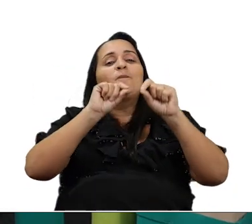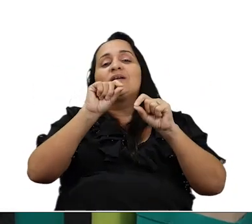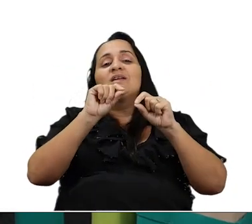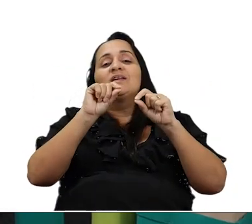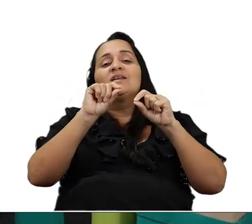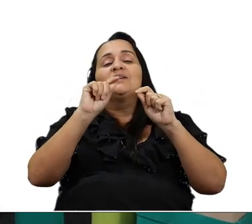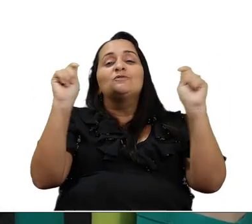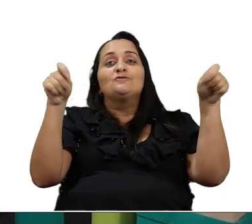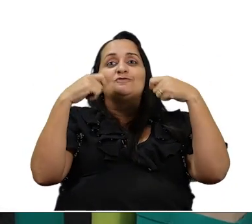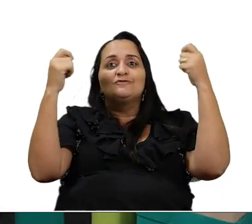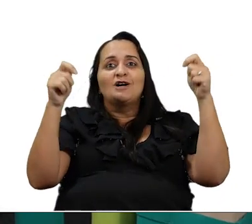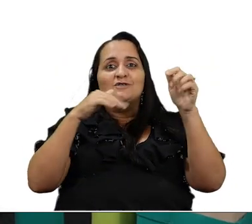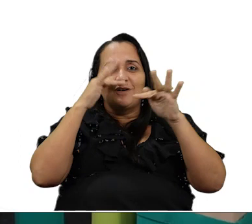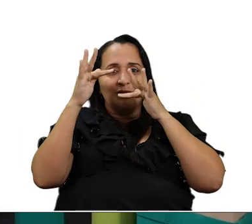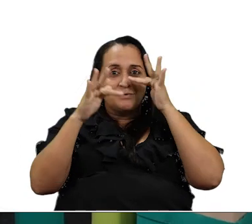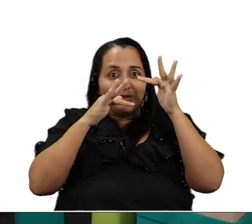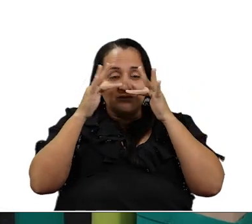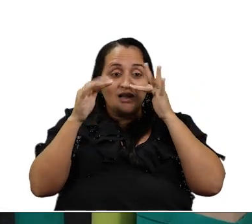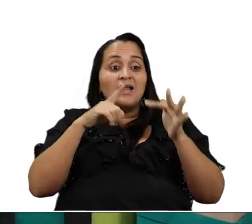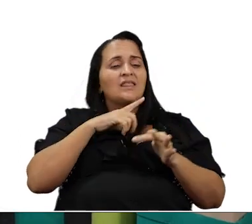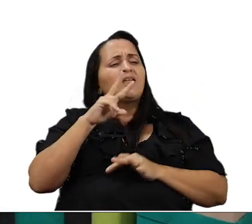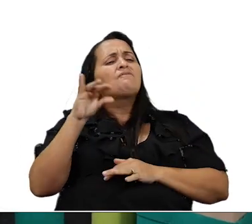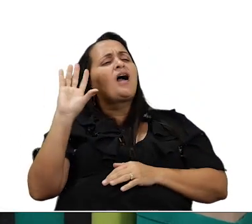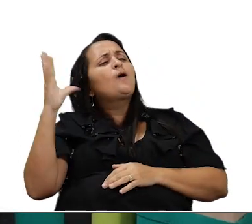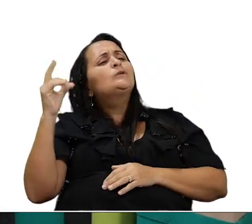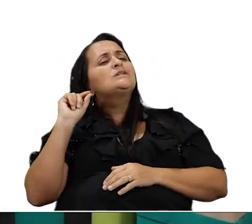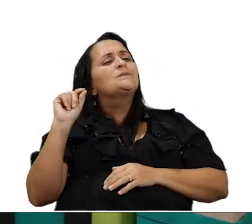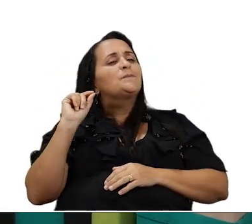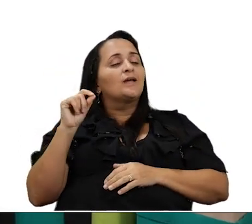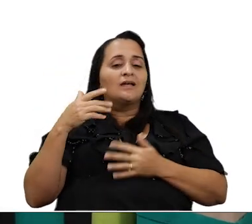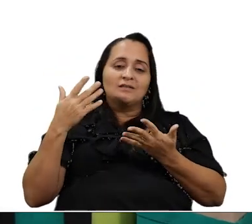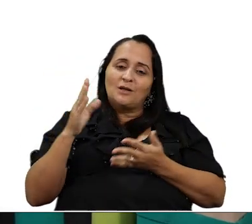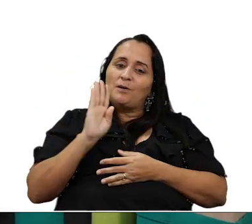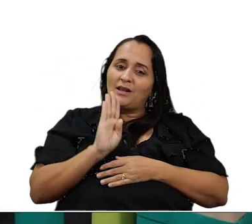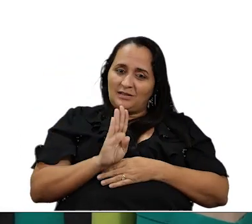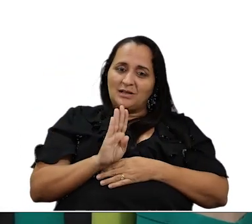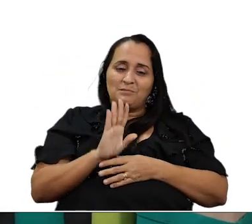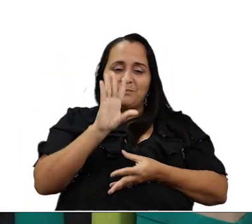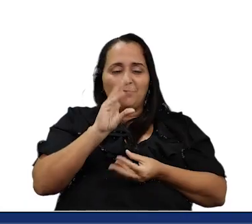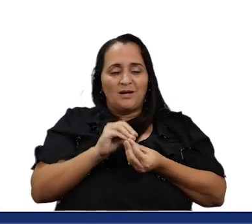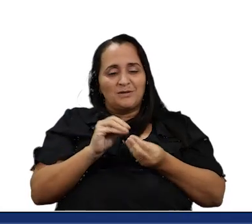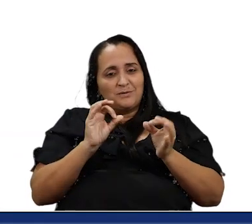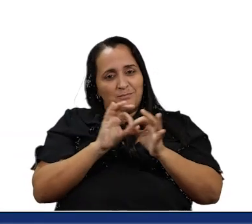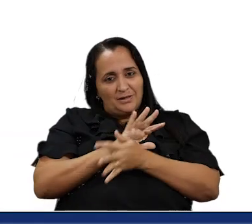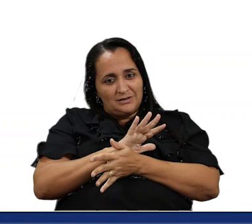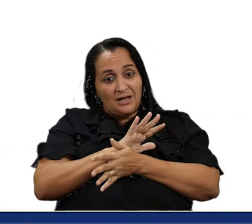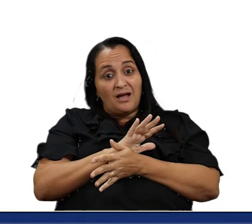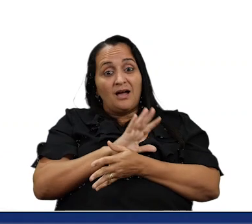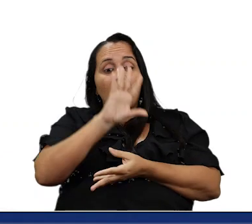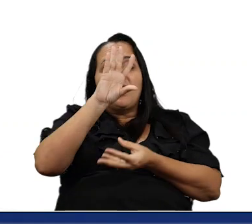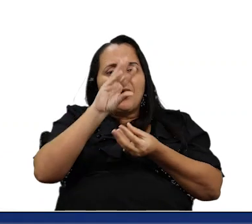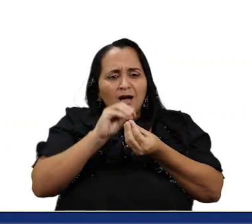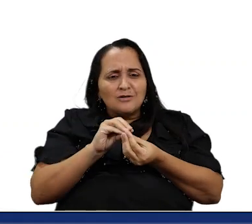fazer durante o Festival da Primavera. E nesse sentido, a letra B ela foi mais completa. Ela resumiu o